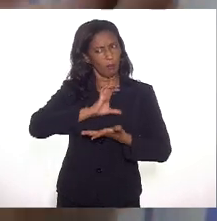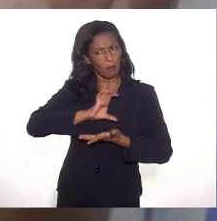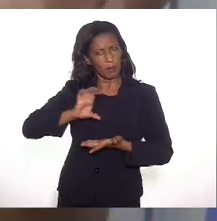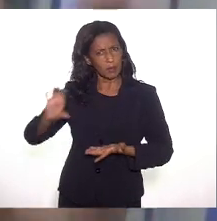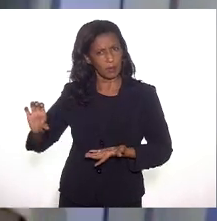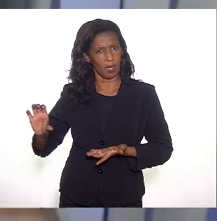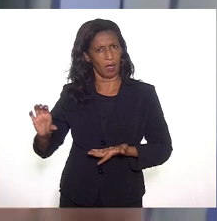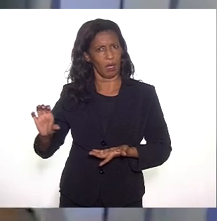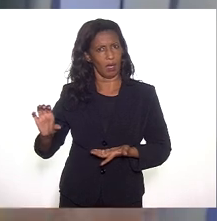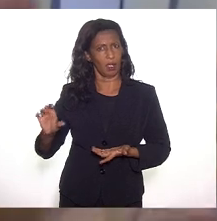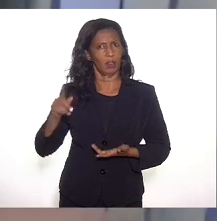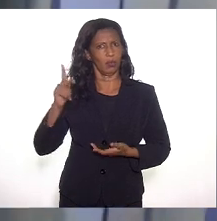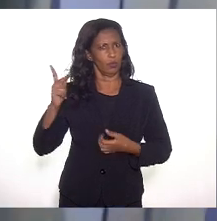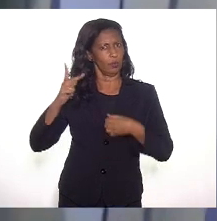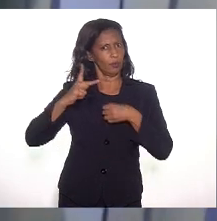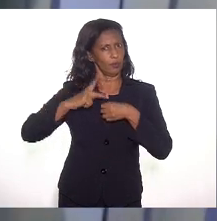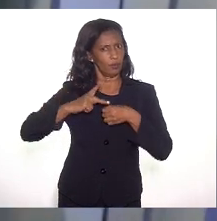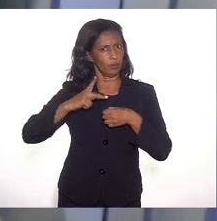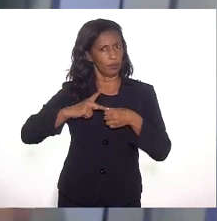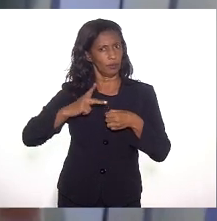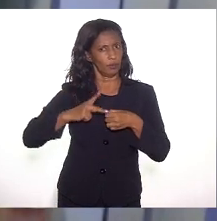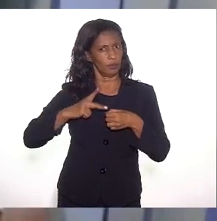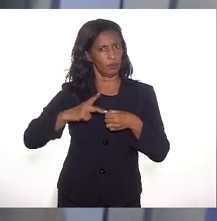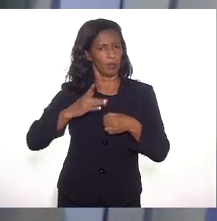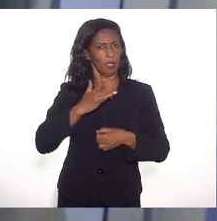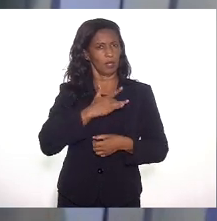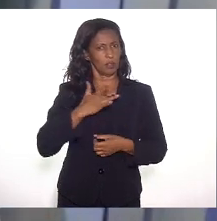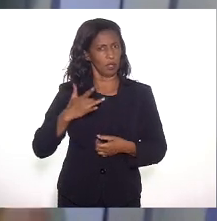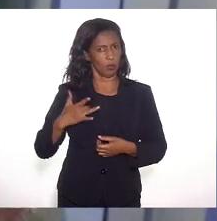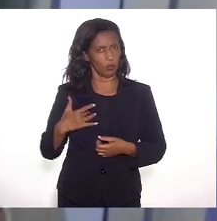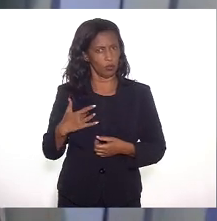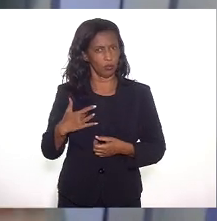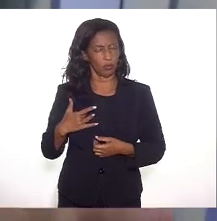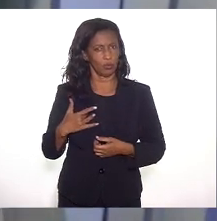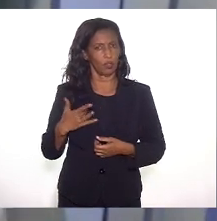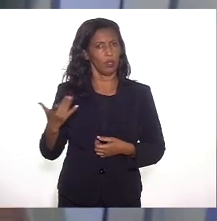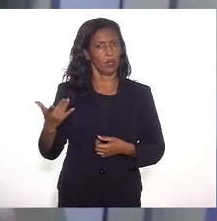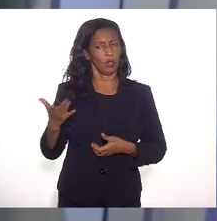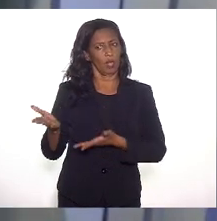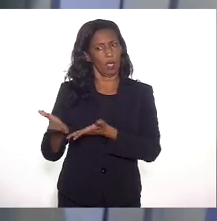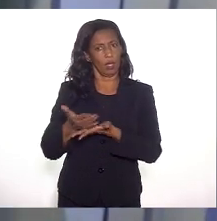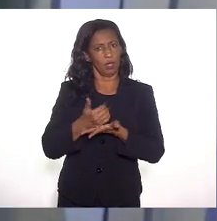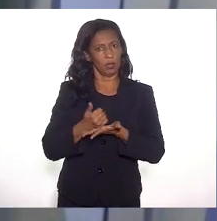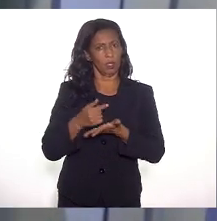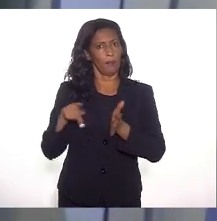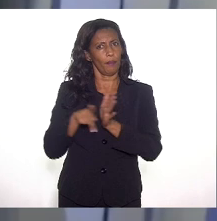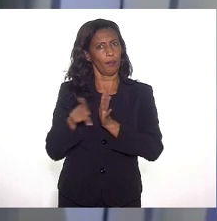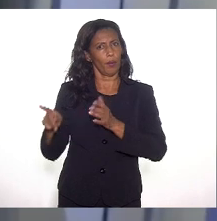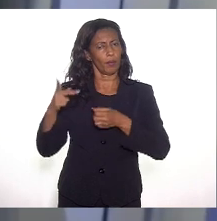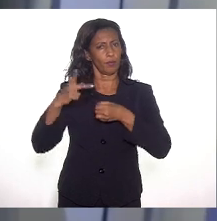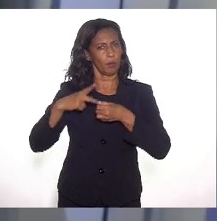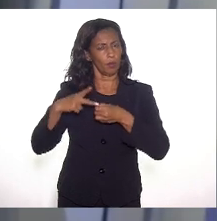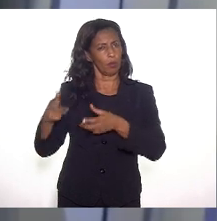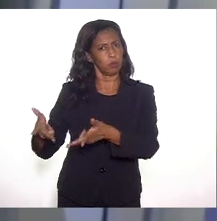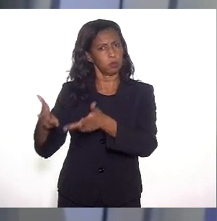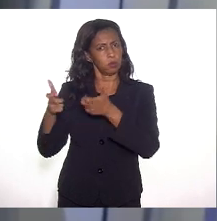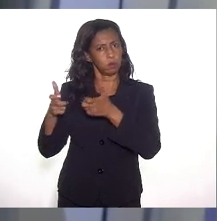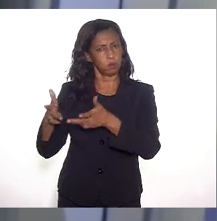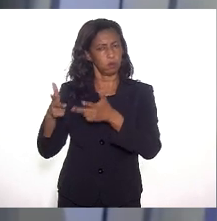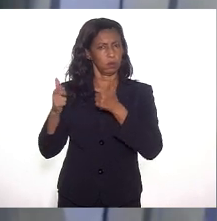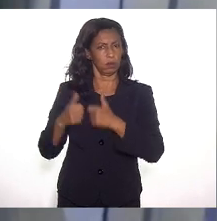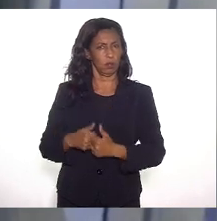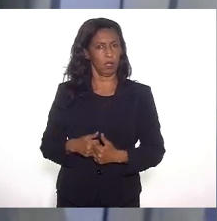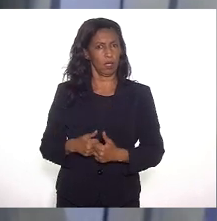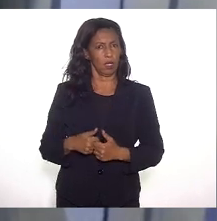recursos previamente destinados à área da saúde, oriundos da receita do petróleo, da exploração do petróleo do Rio de Janeiro,